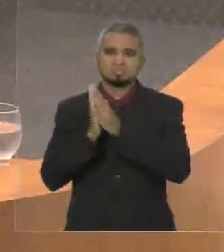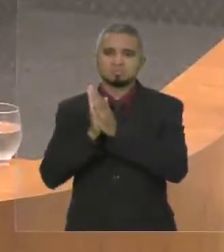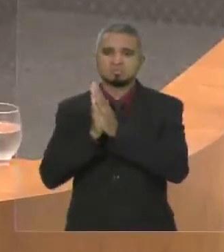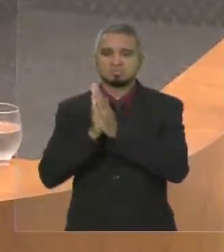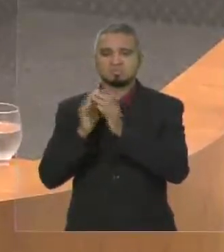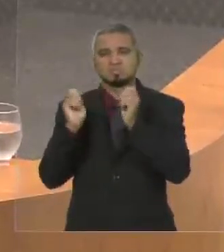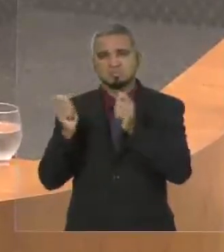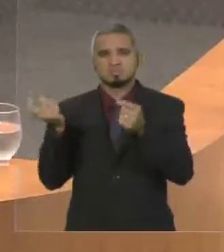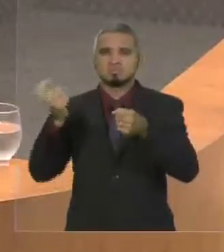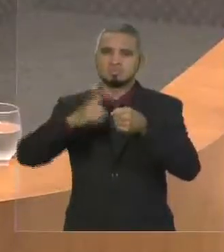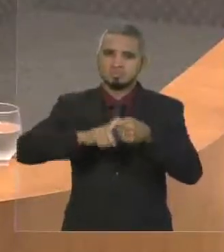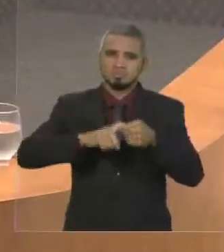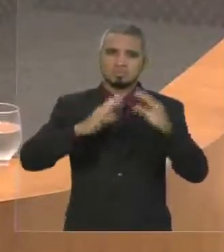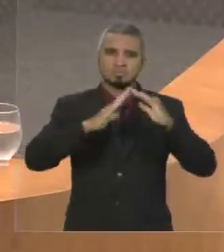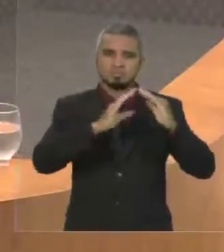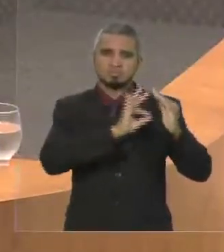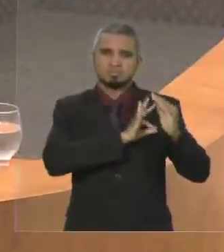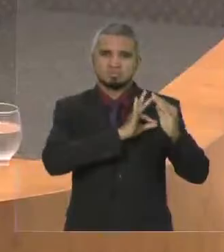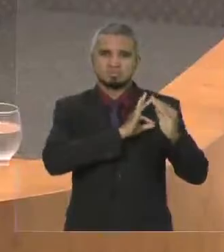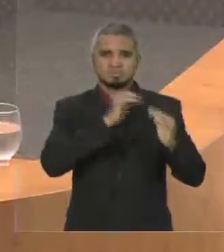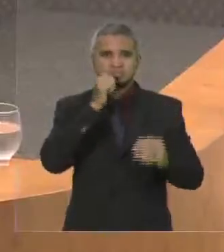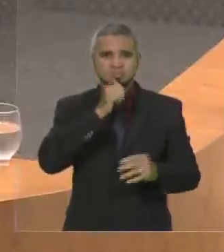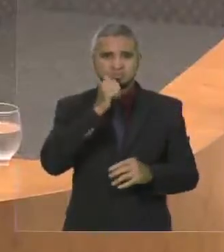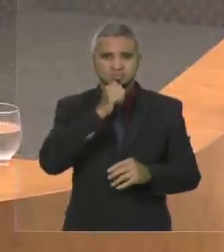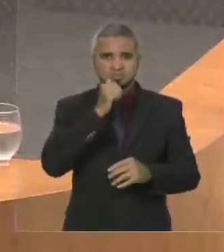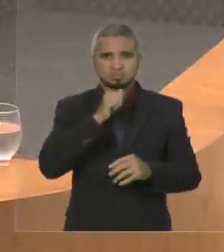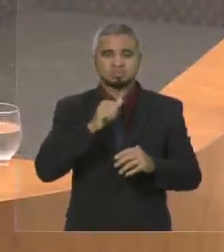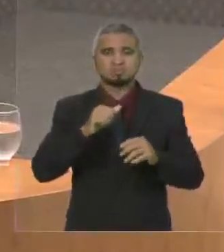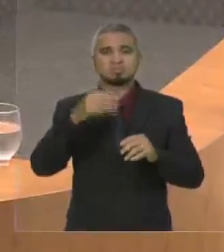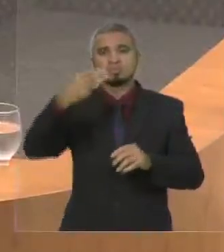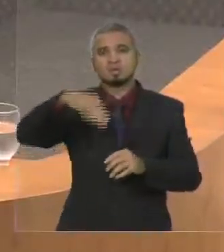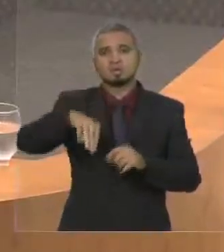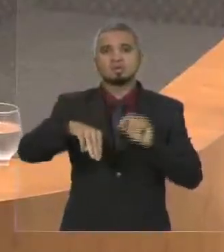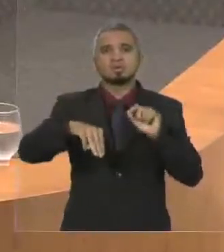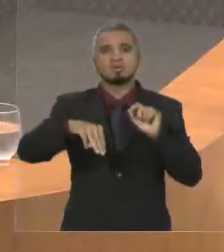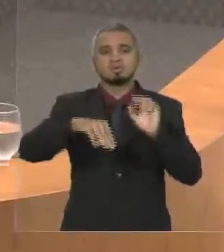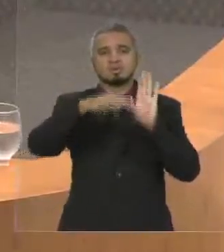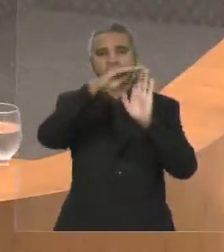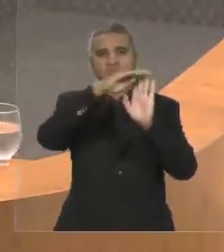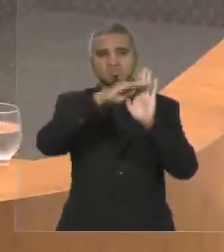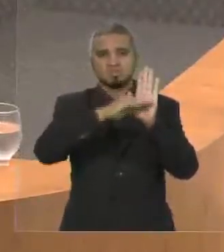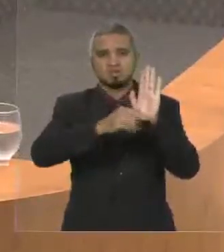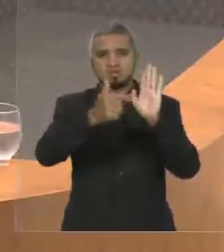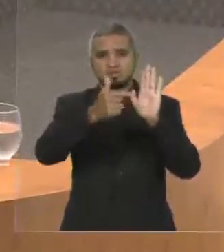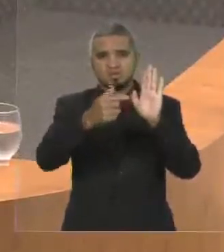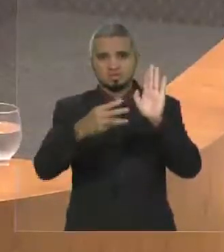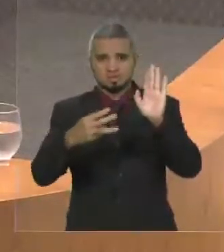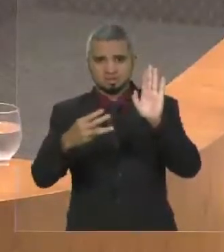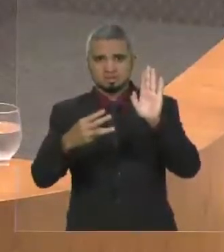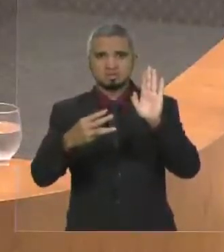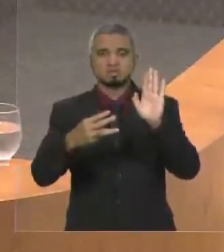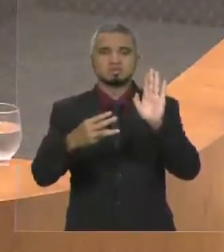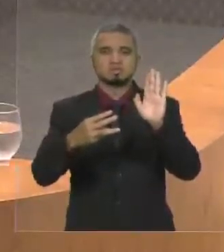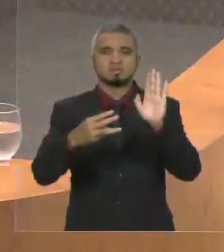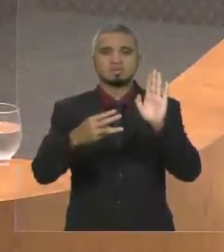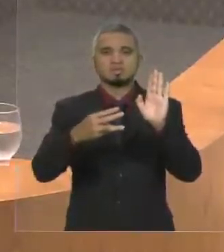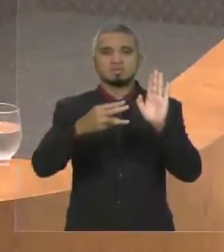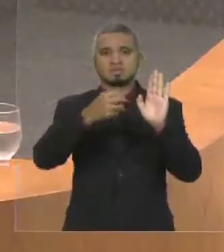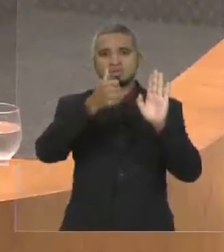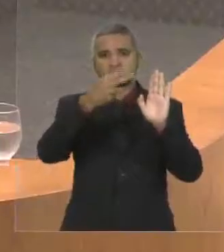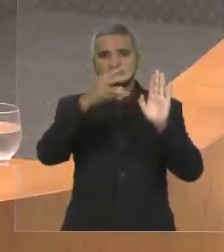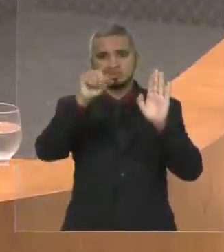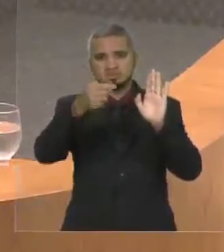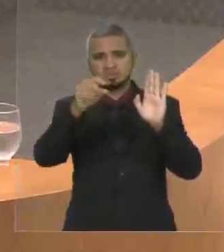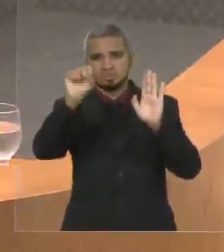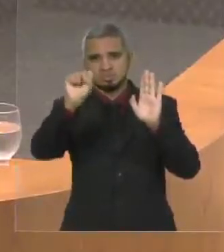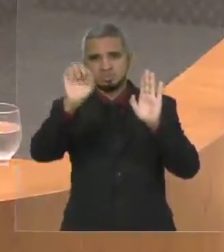da mulher, pois o Maranhão ocupa o 23º colocação no país, com a taxa de 13,8 casos de